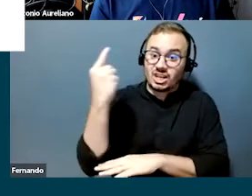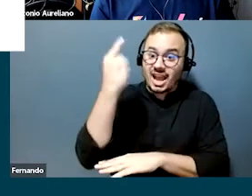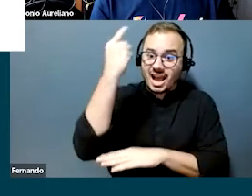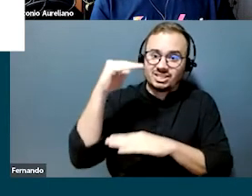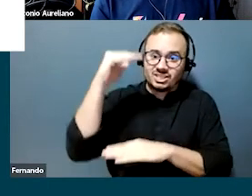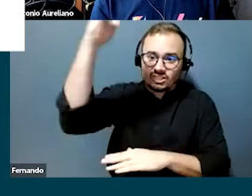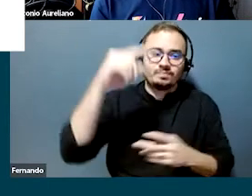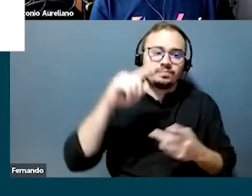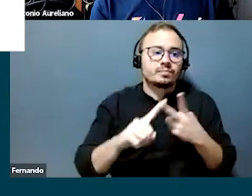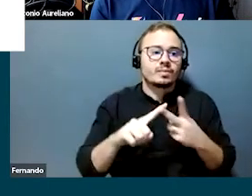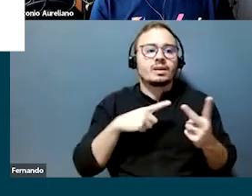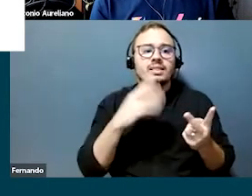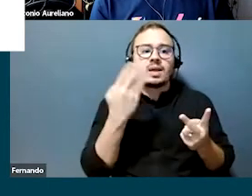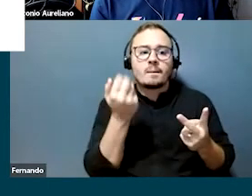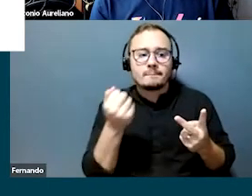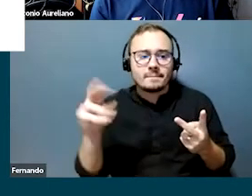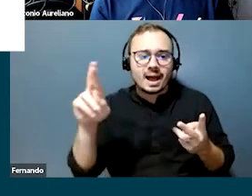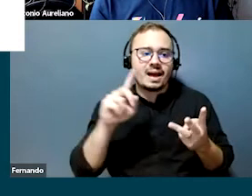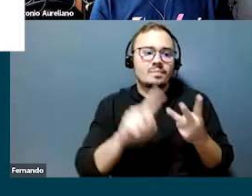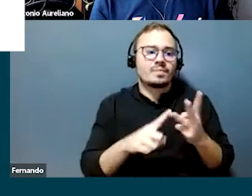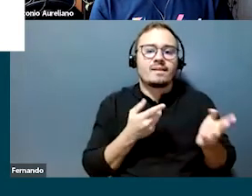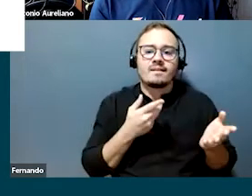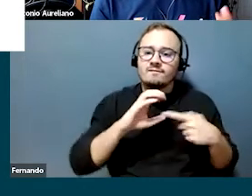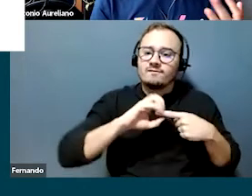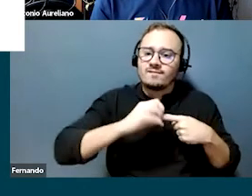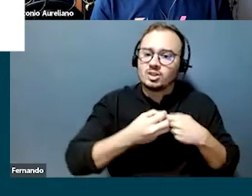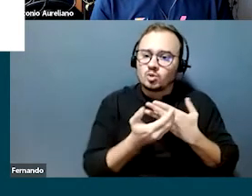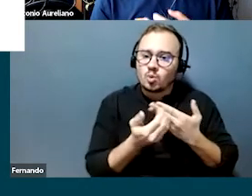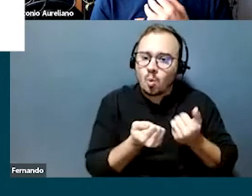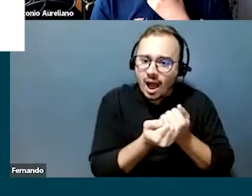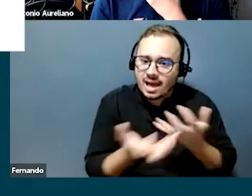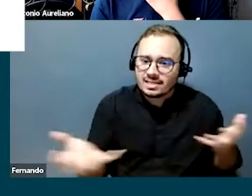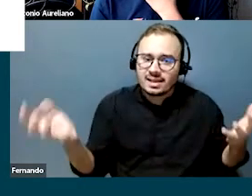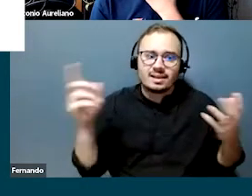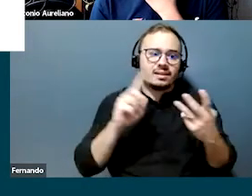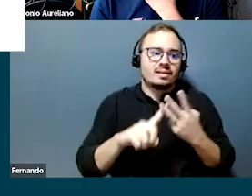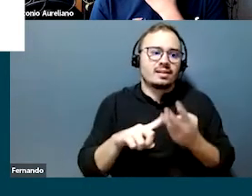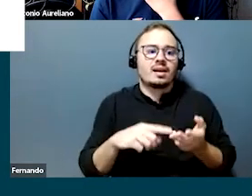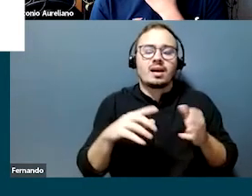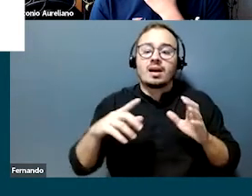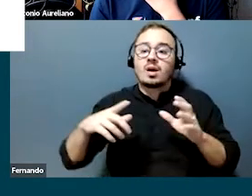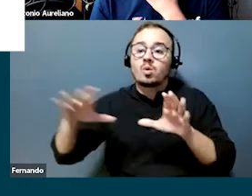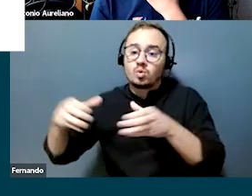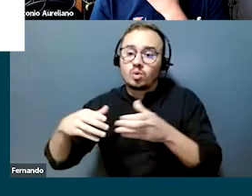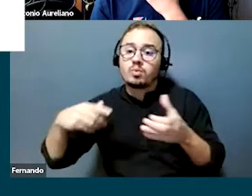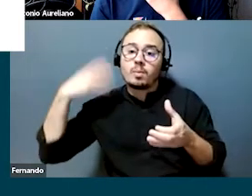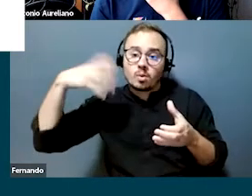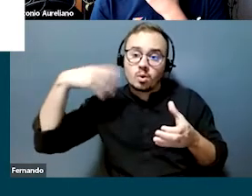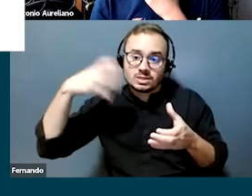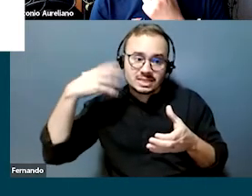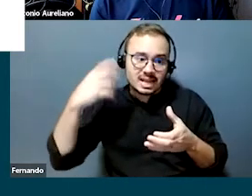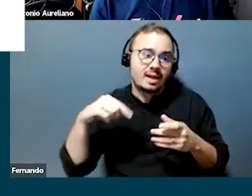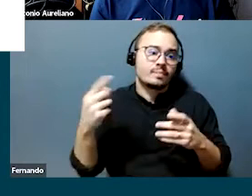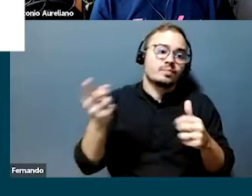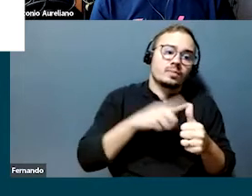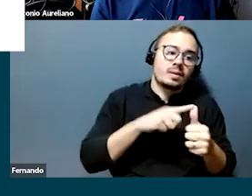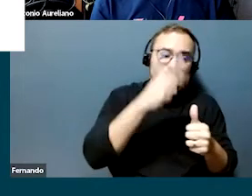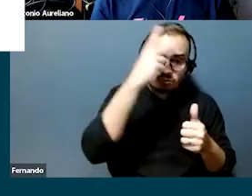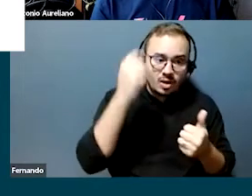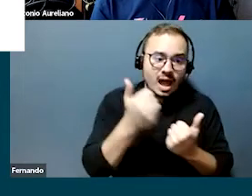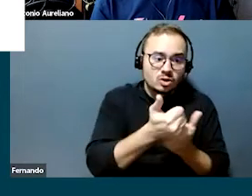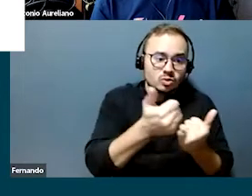o bar, onde se concentra o bloco, a feijoada e uma orquestra, além dos ajudantes que vão ajudar a botar o bloco na rua, e os indivíduos, né, que são os